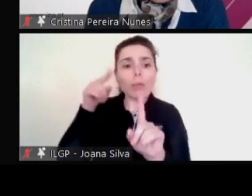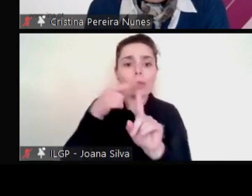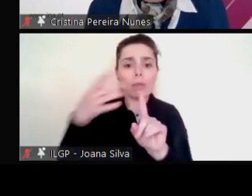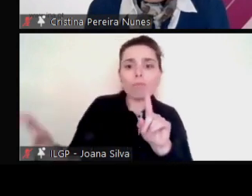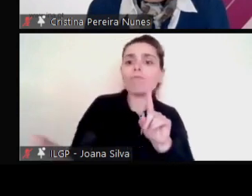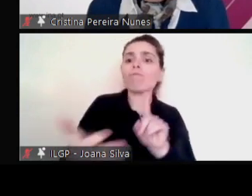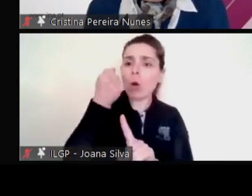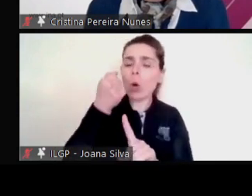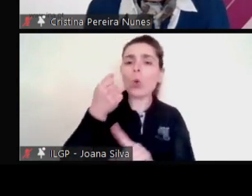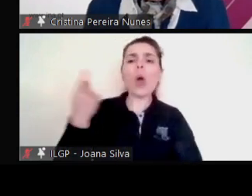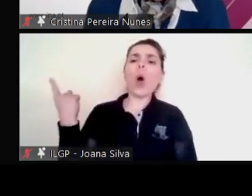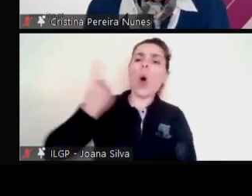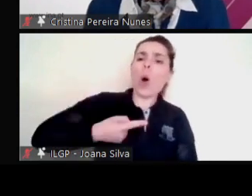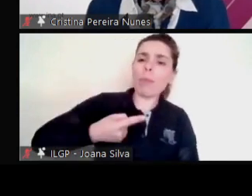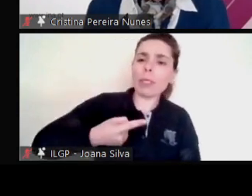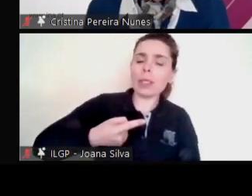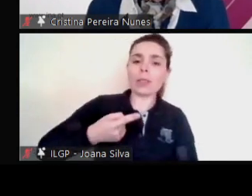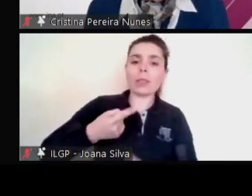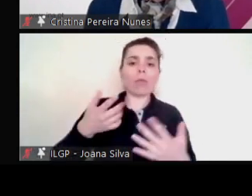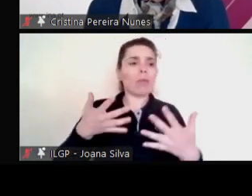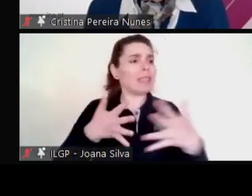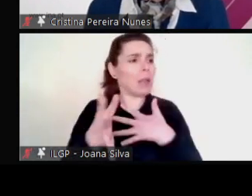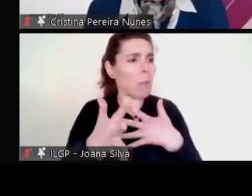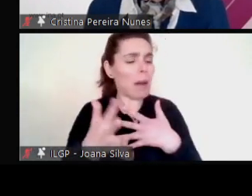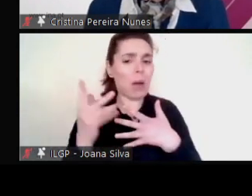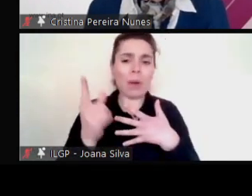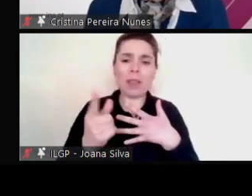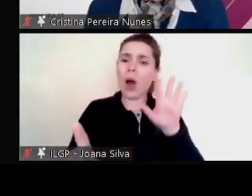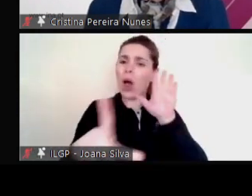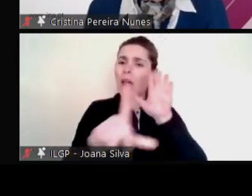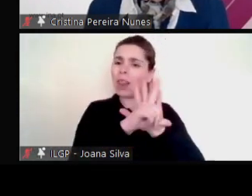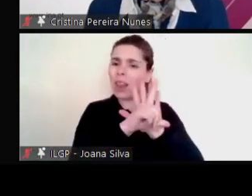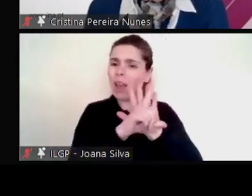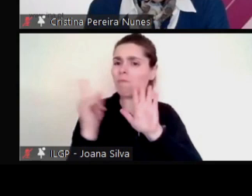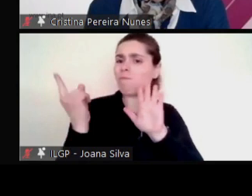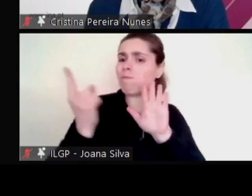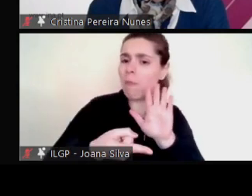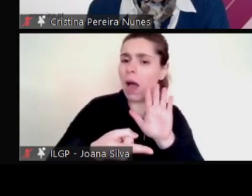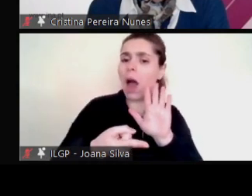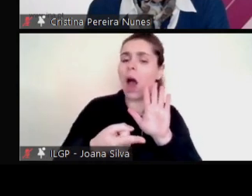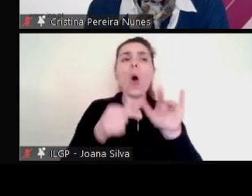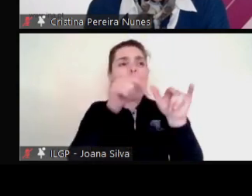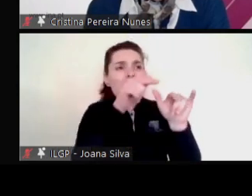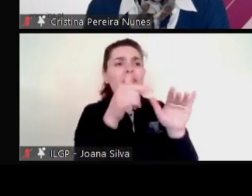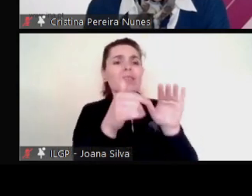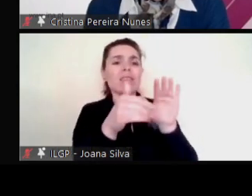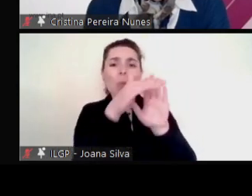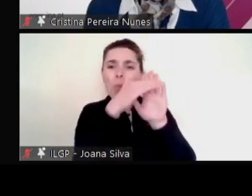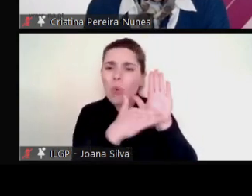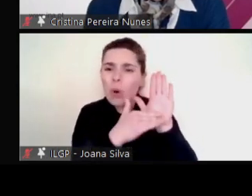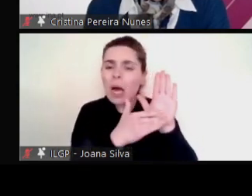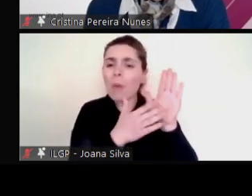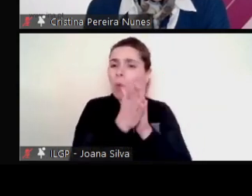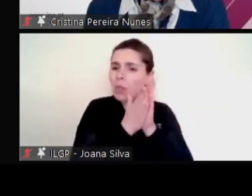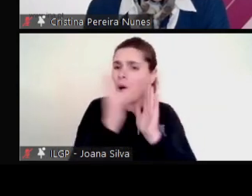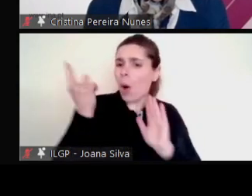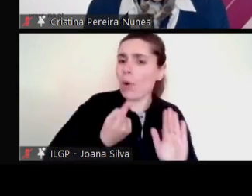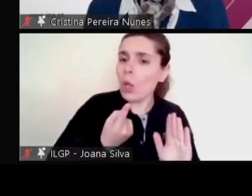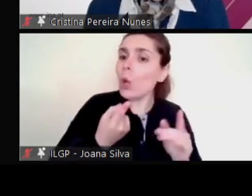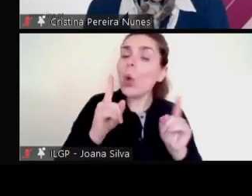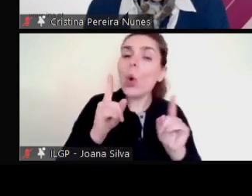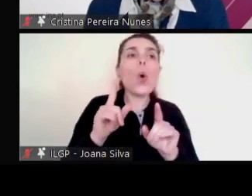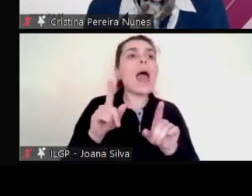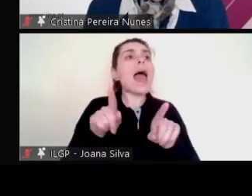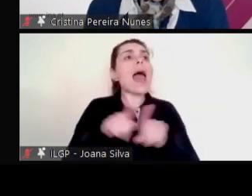como uma obrigação de transparência, não vejo como uma obrigação legal. Não há uma obrigação legal, temos aqueles dashboards fantásticos a interagir. É um exercício,